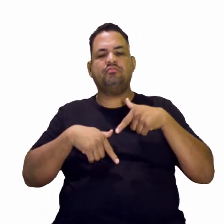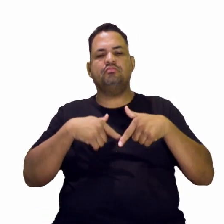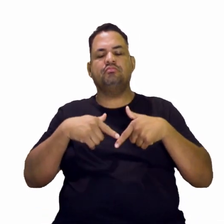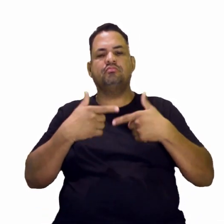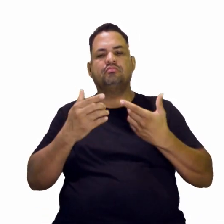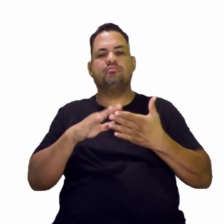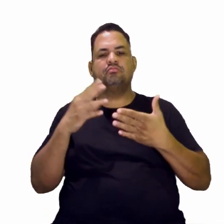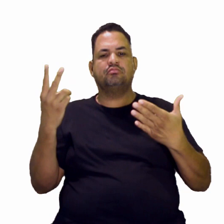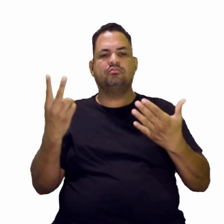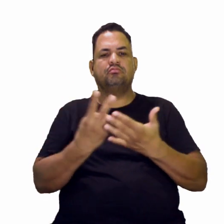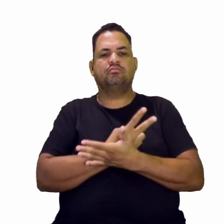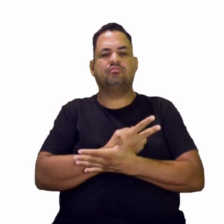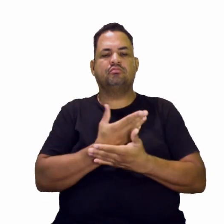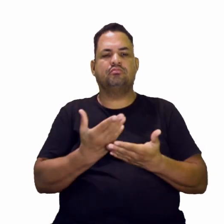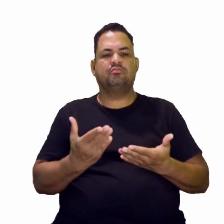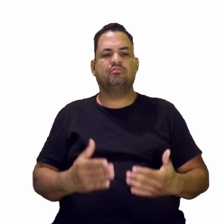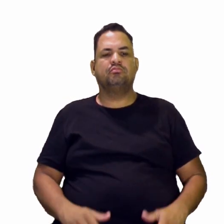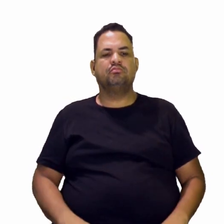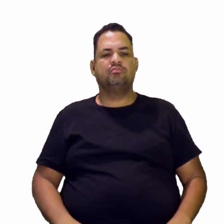que vão acontecer